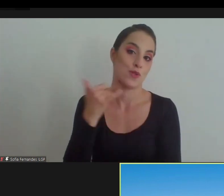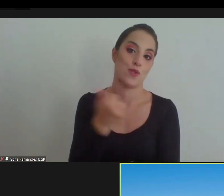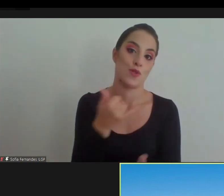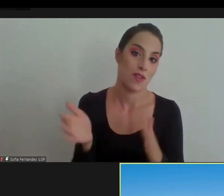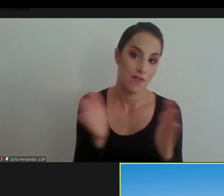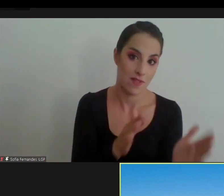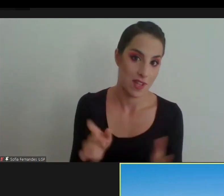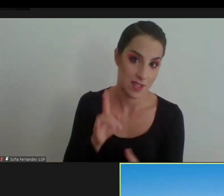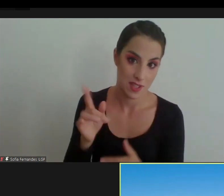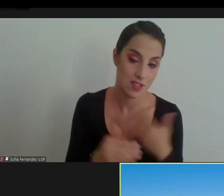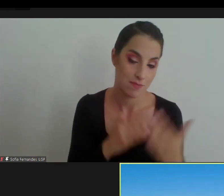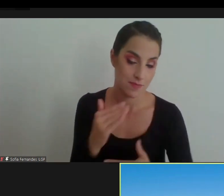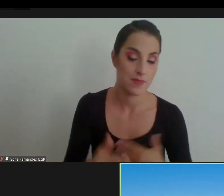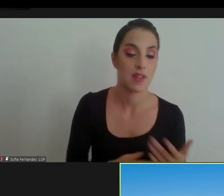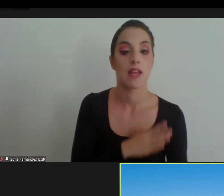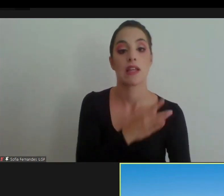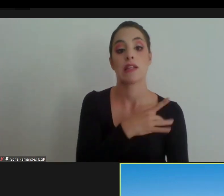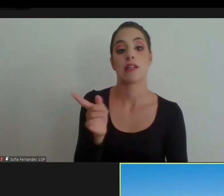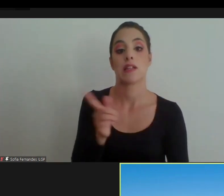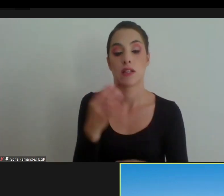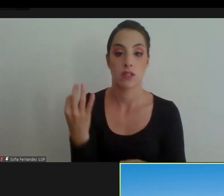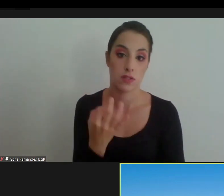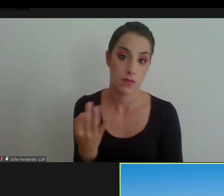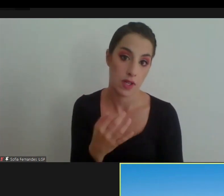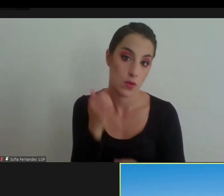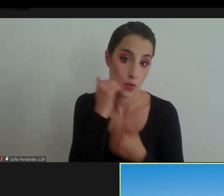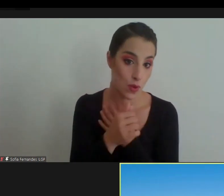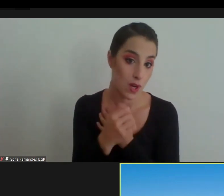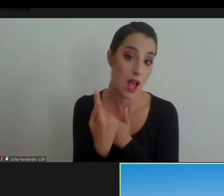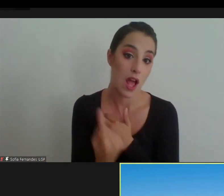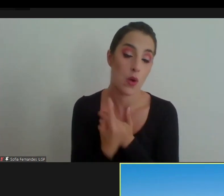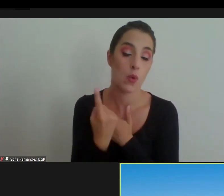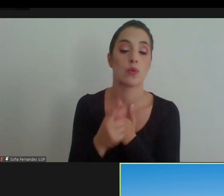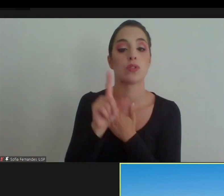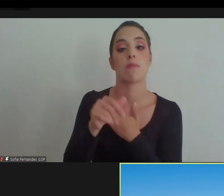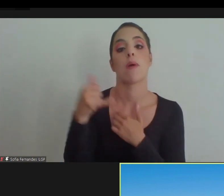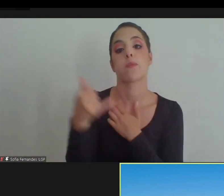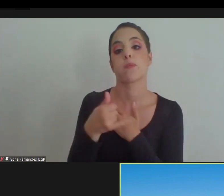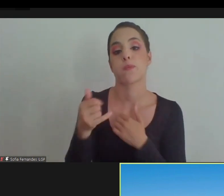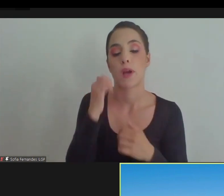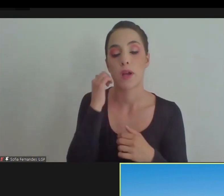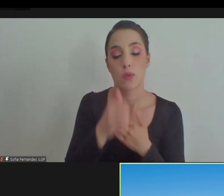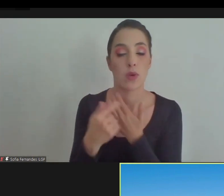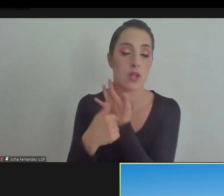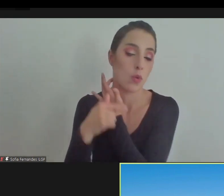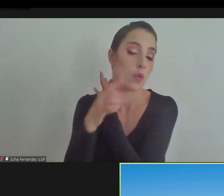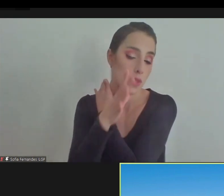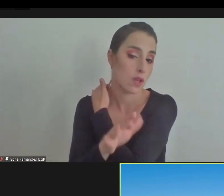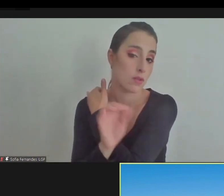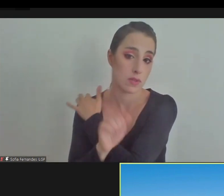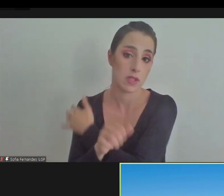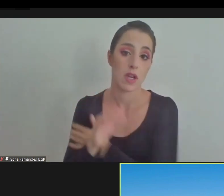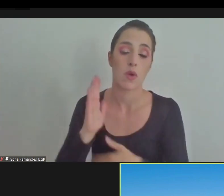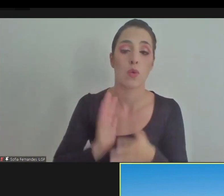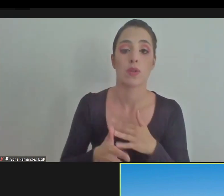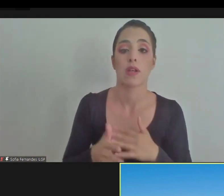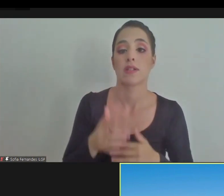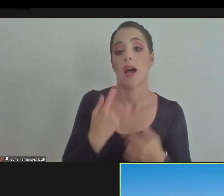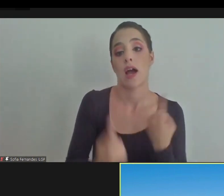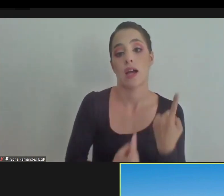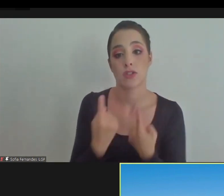E esses foram alguns tipos de dores. A segunda dor também, admito que às vezes